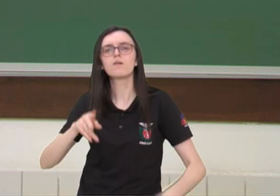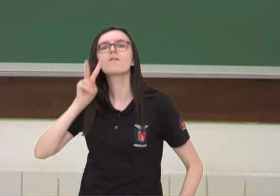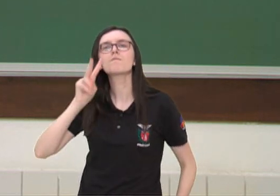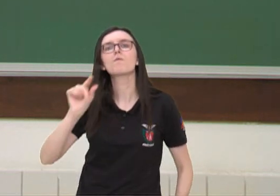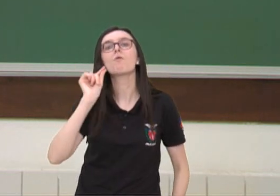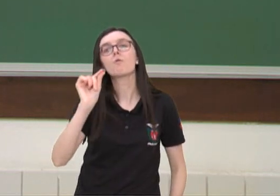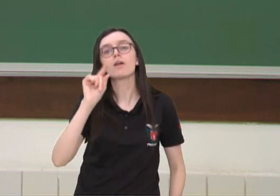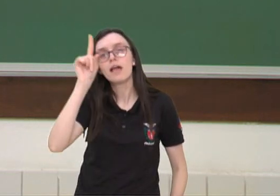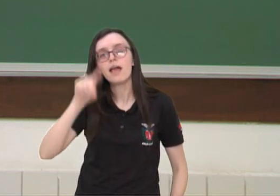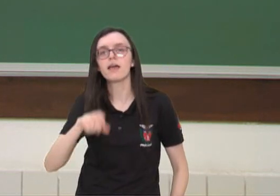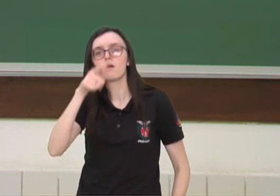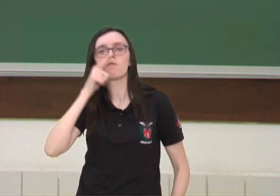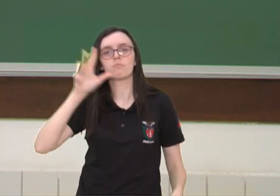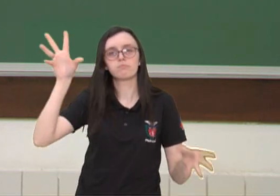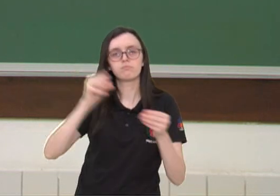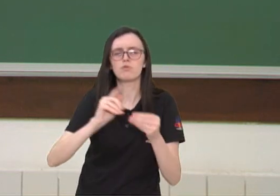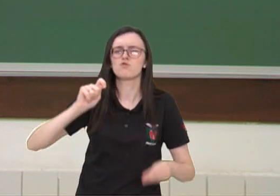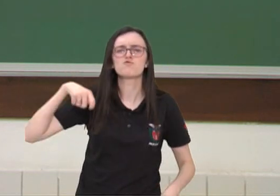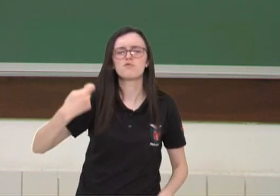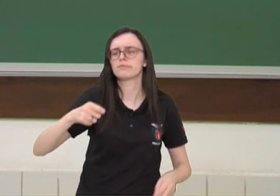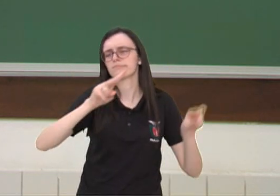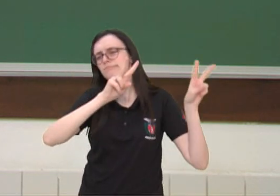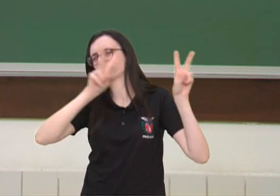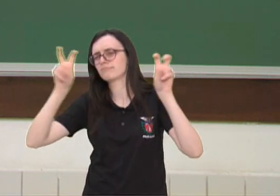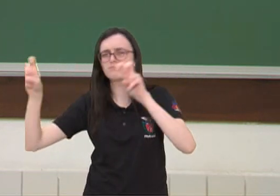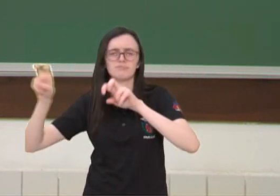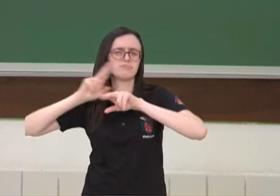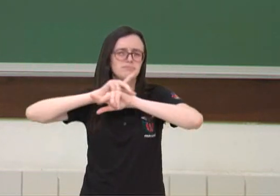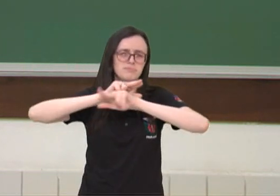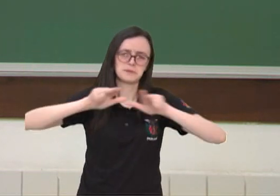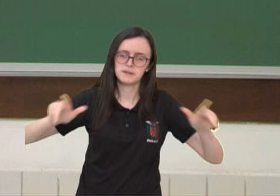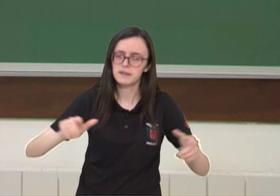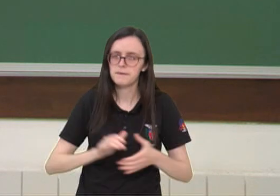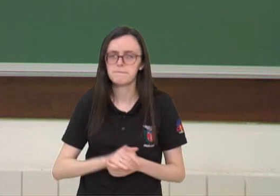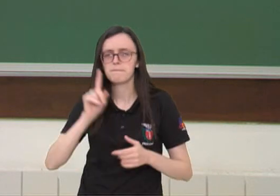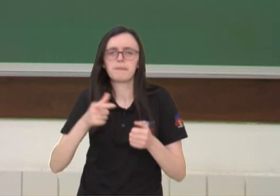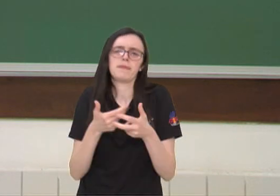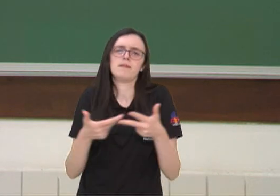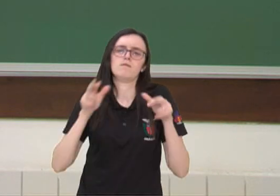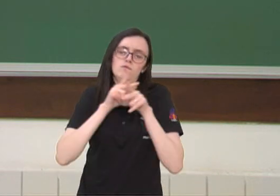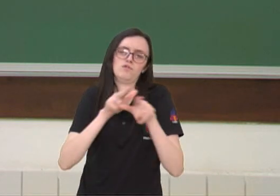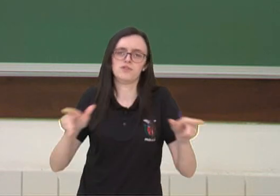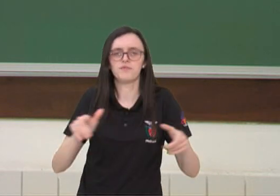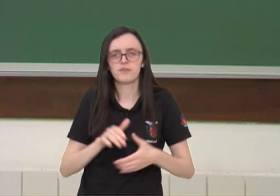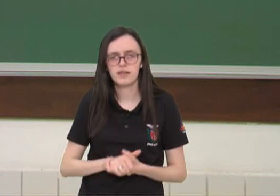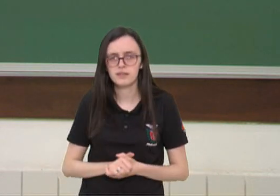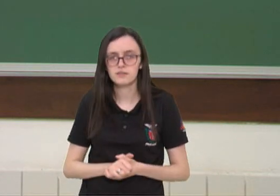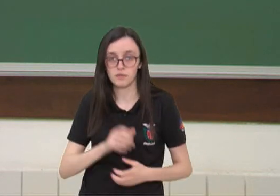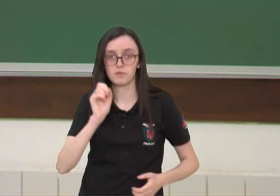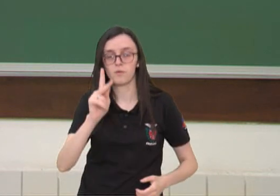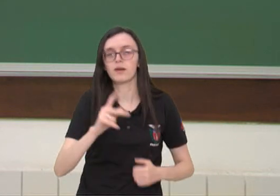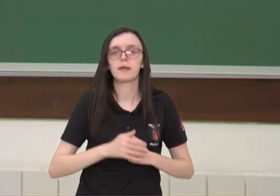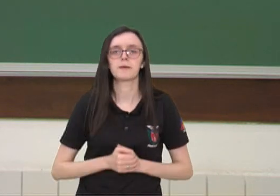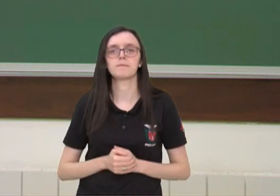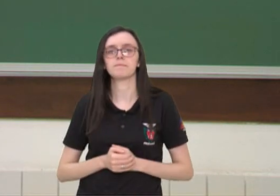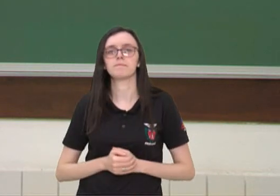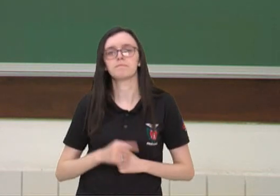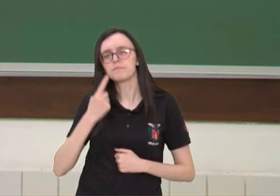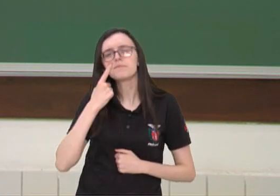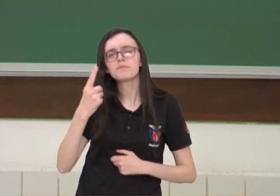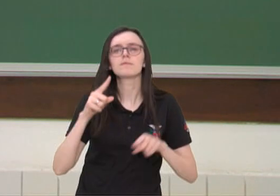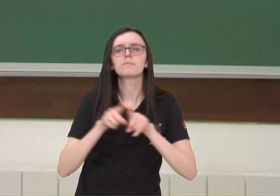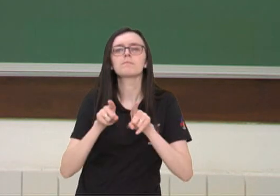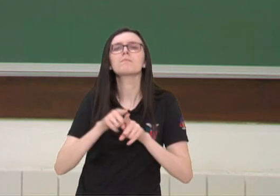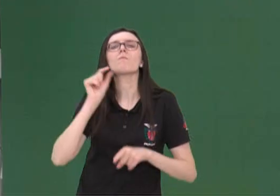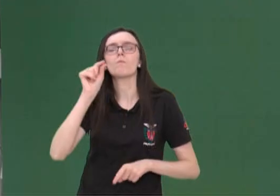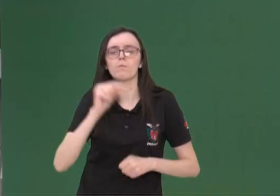que você pode fazer resenha sobre diversos tipos de coisas diferentes, ok? Vejam